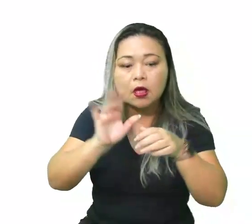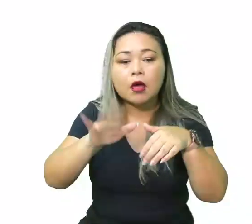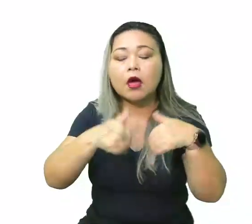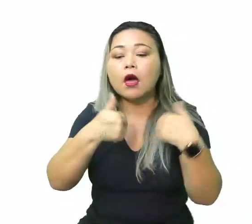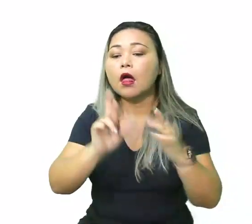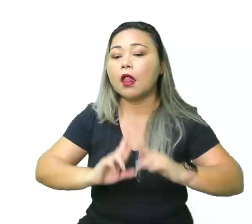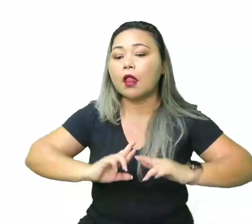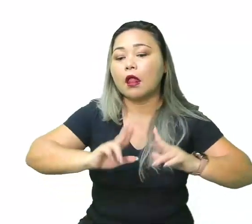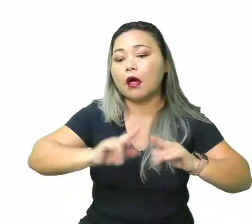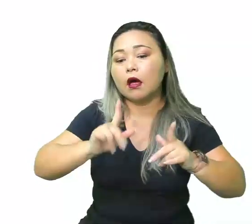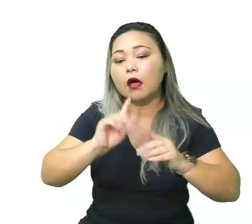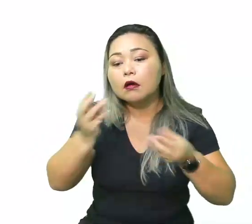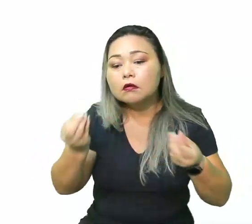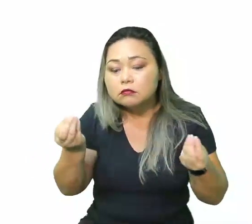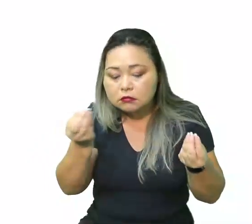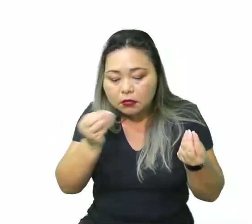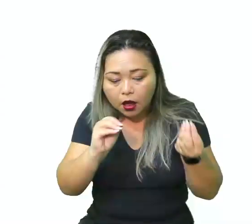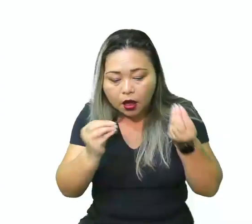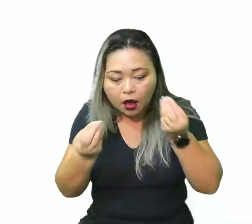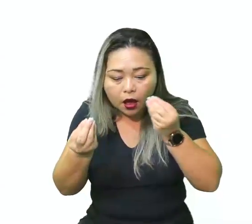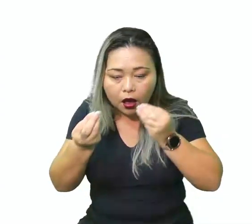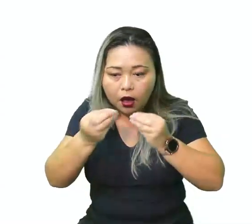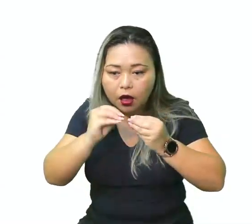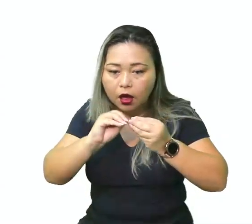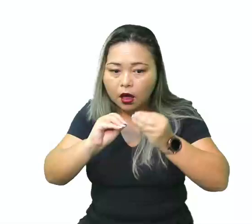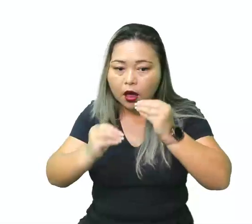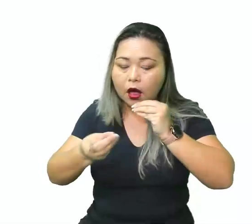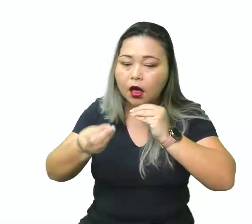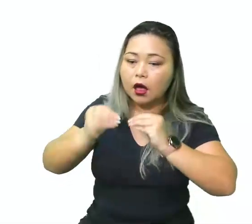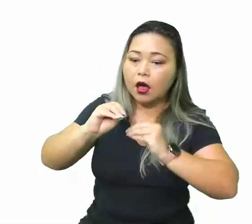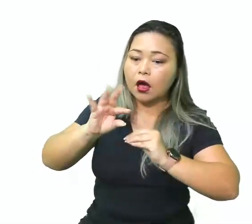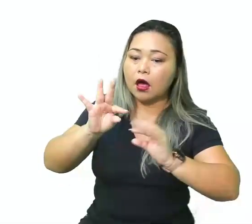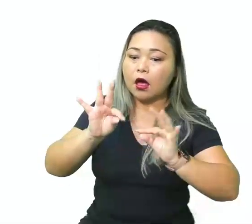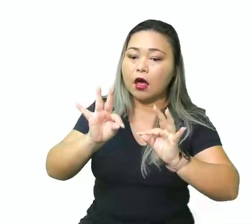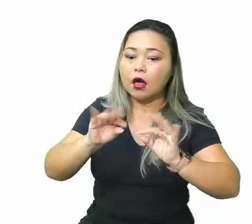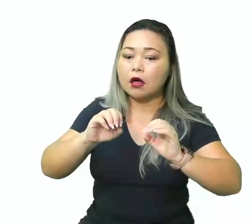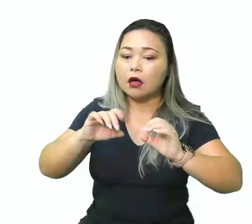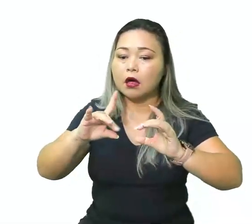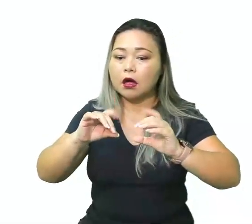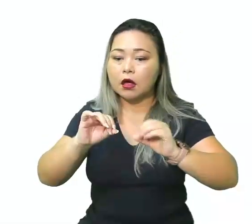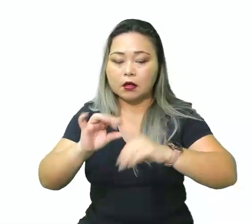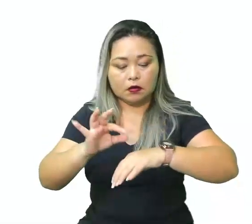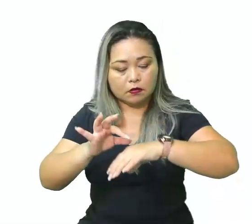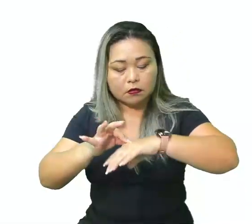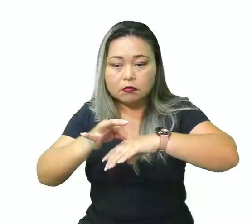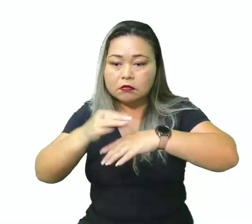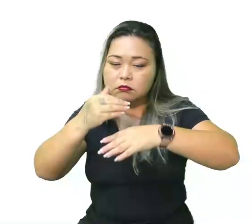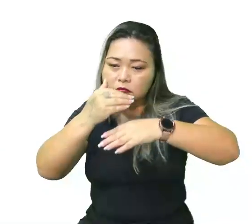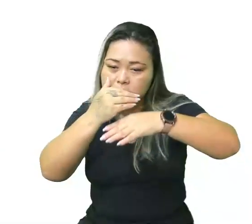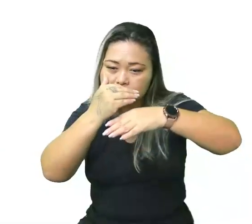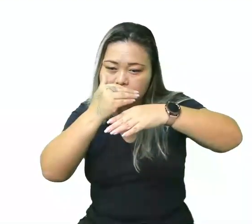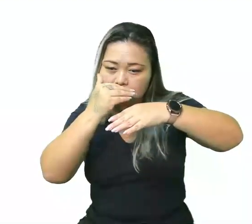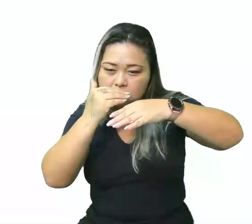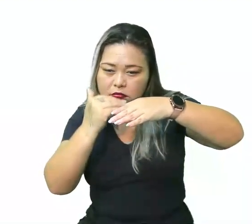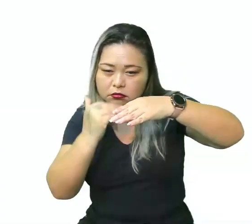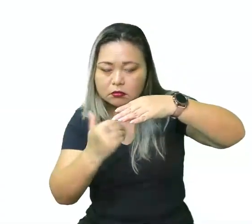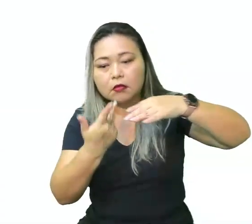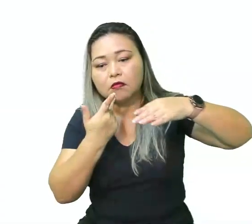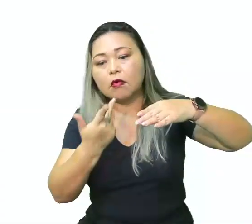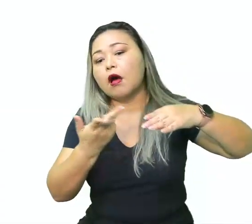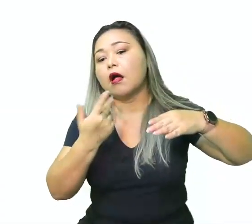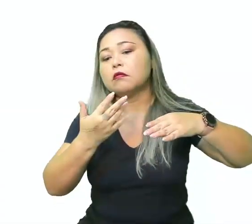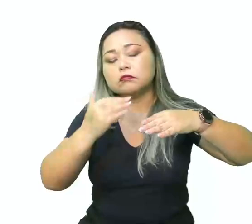aí, constituindo os tecidos, certo? Esses tecidos, que se a gente for